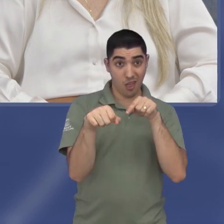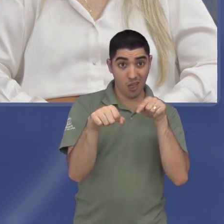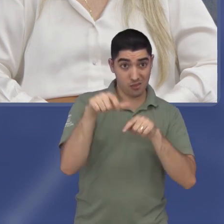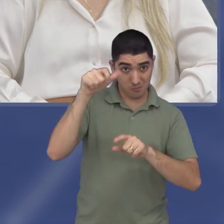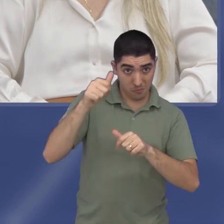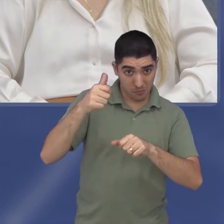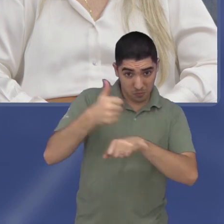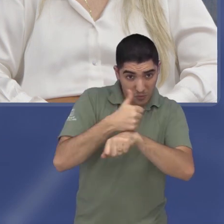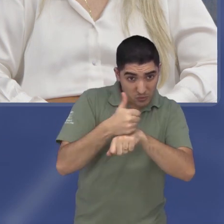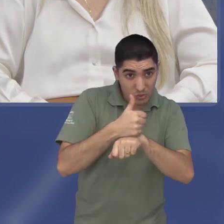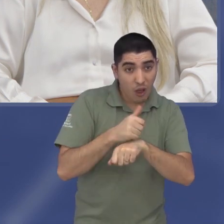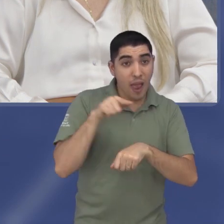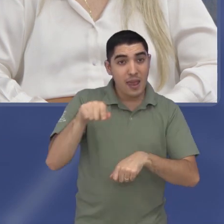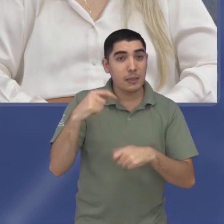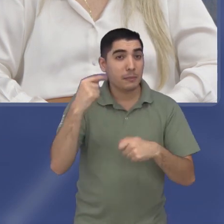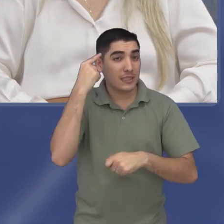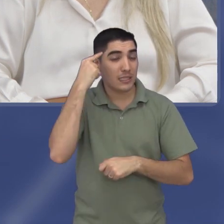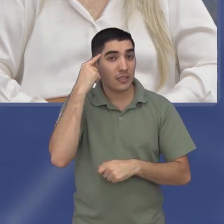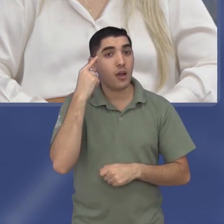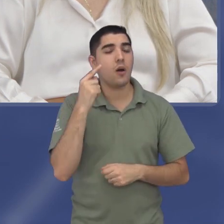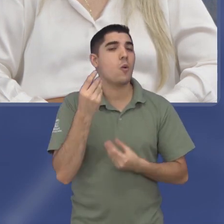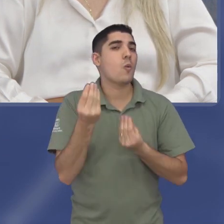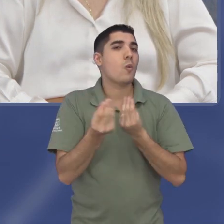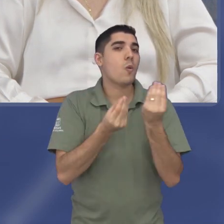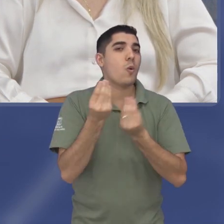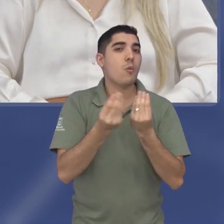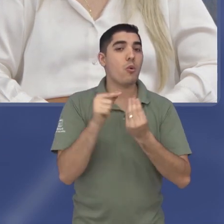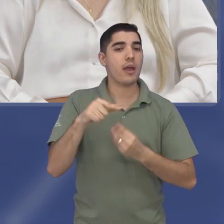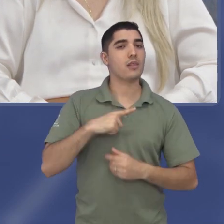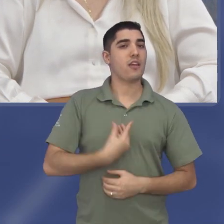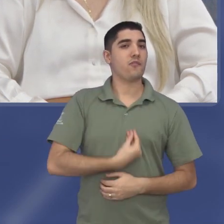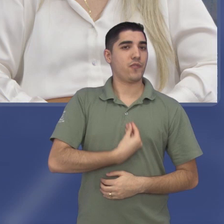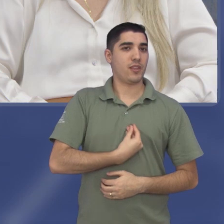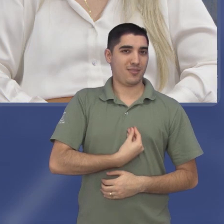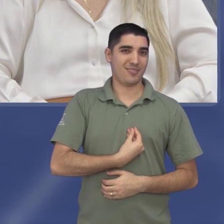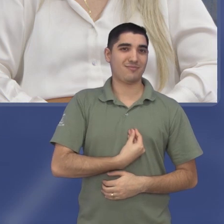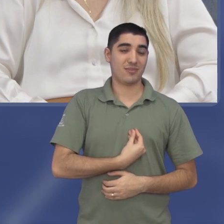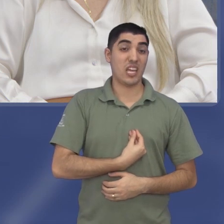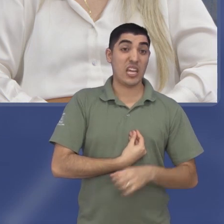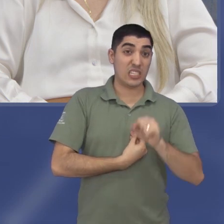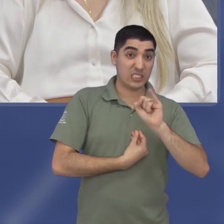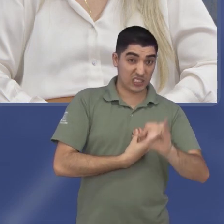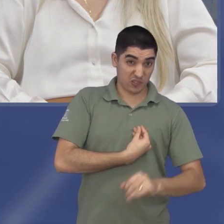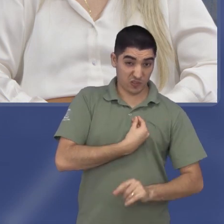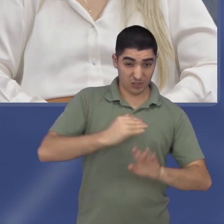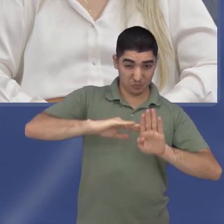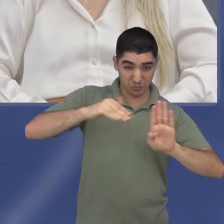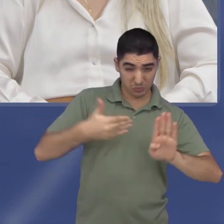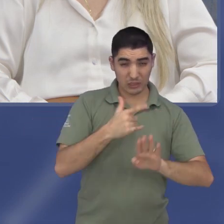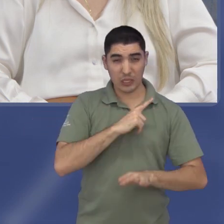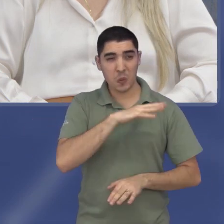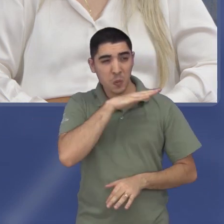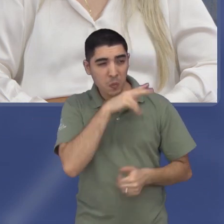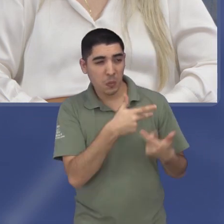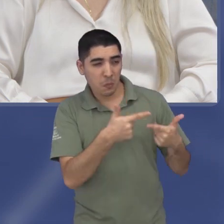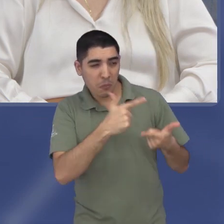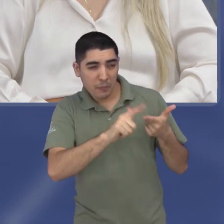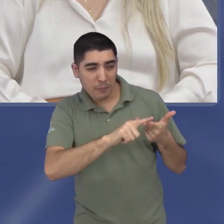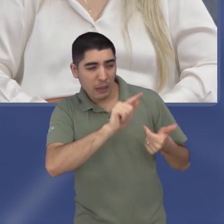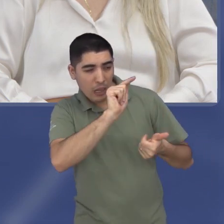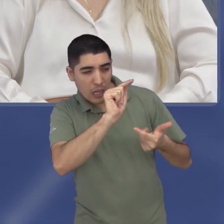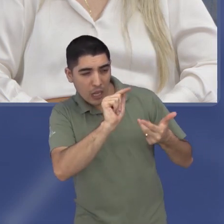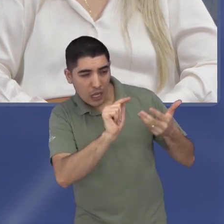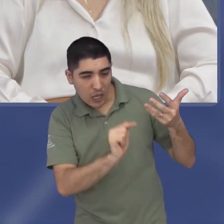e relacionar esse desempenho em como ele está. E relacionar como ele está com as coisas que ele está